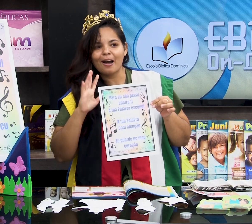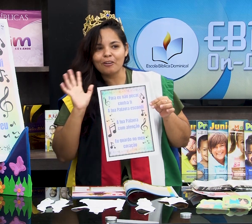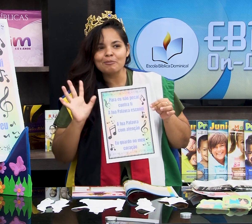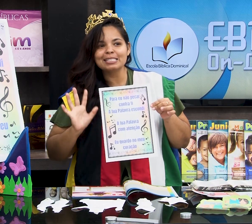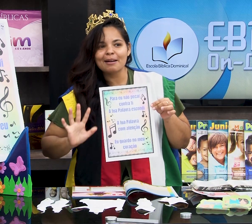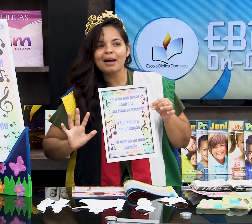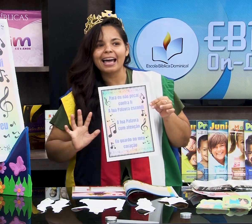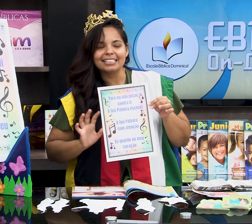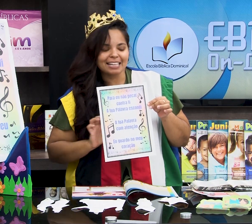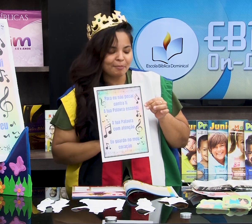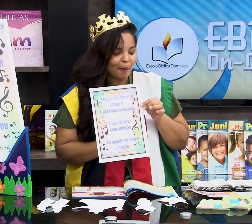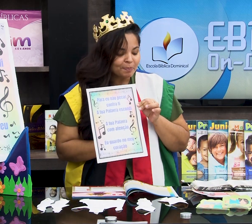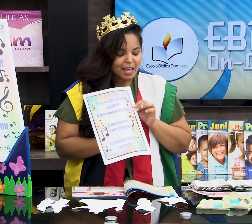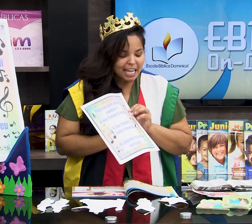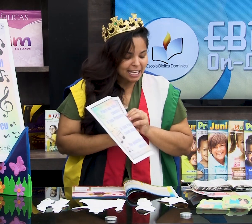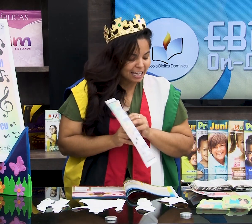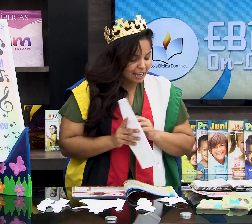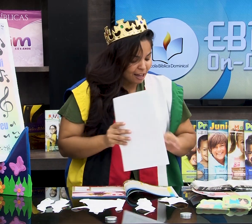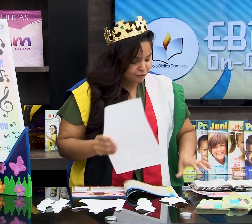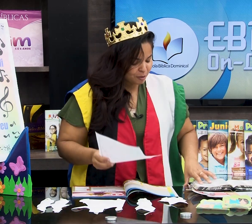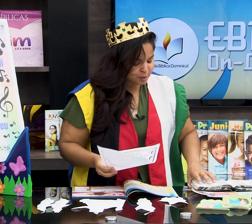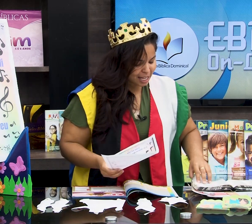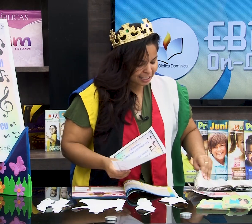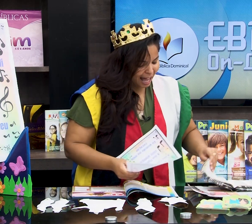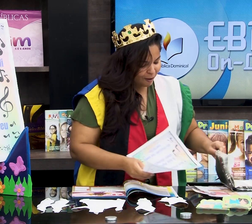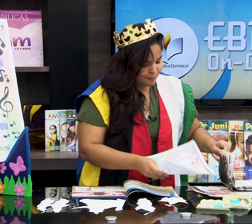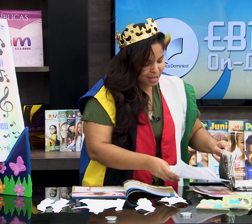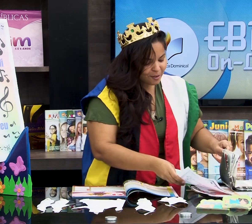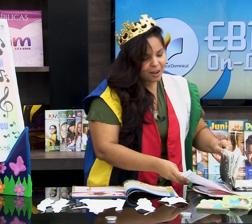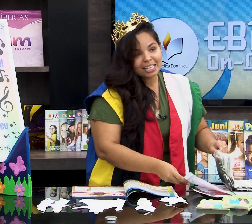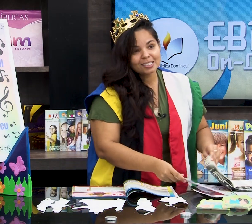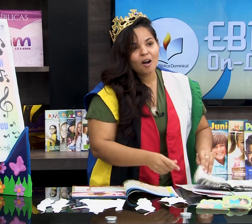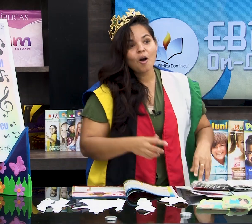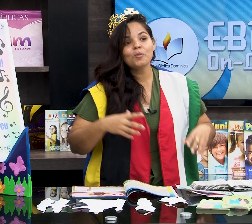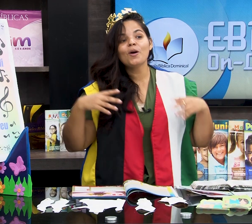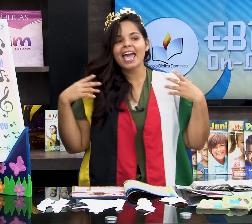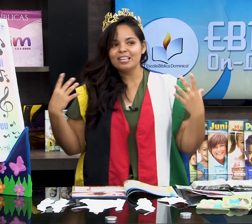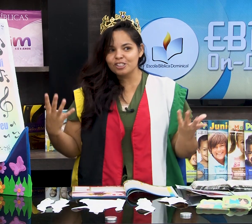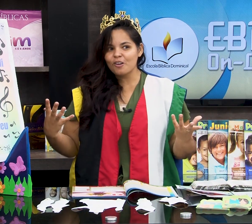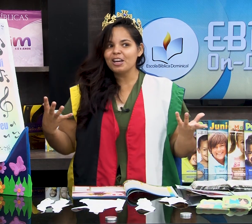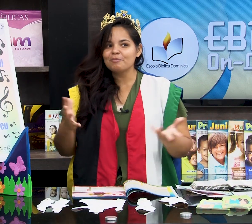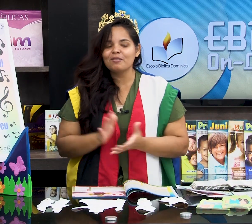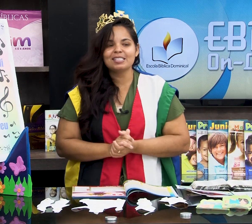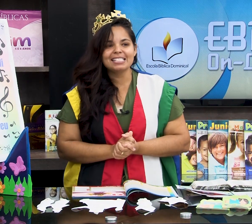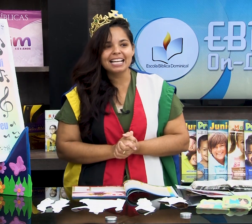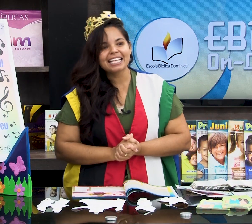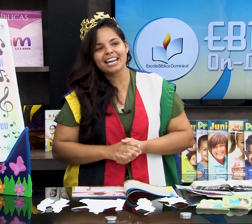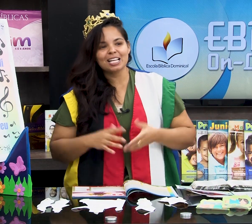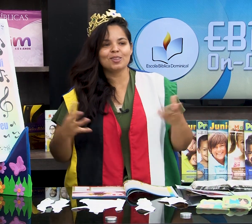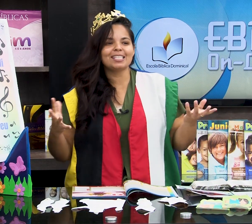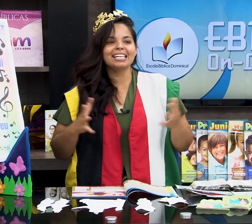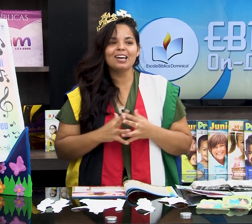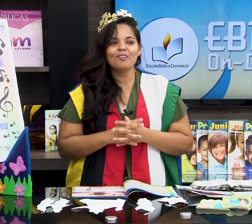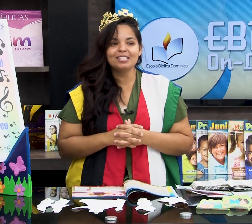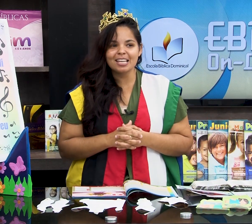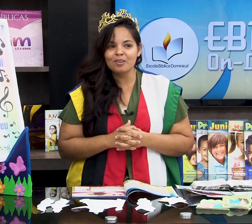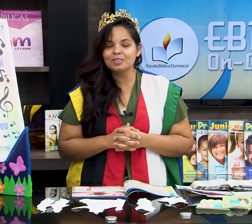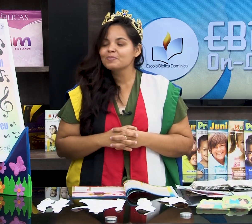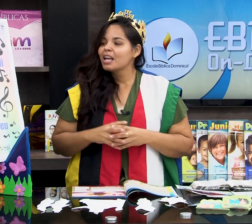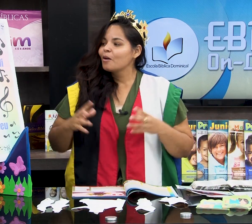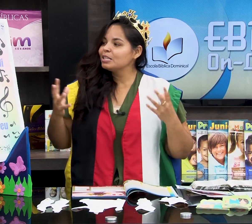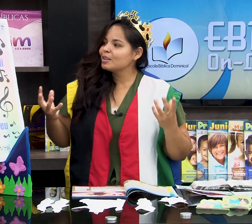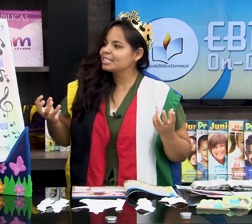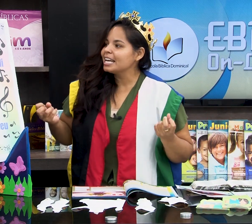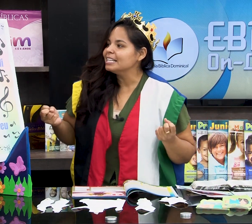certo? Para economizar mais, tá bom? E vamos cantar comigo, olha só, como é este corinho para vocês cantarem na sua salinha com os